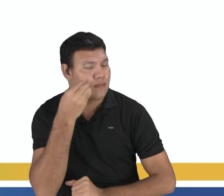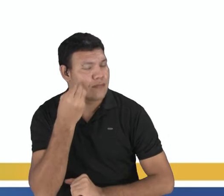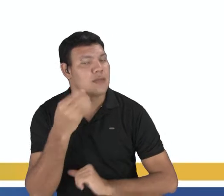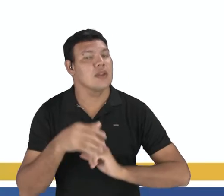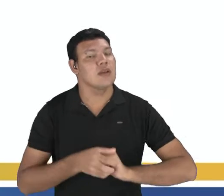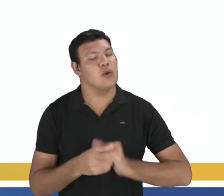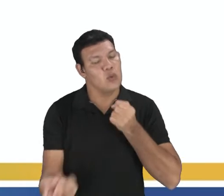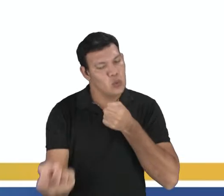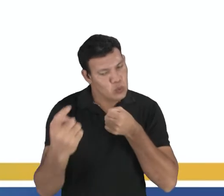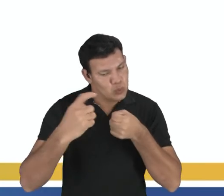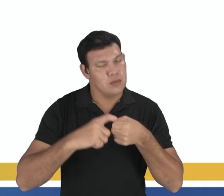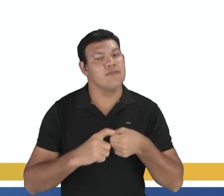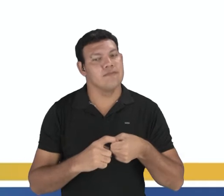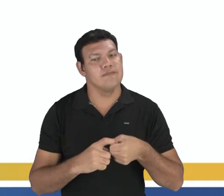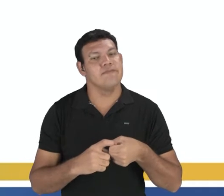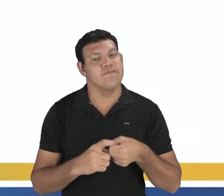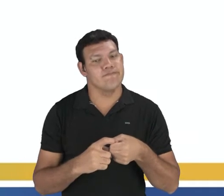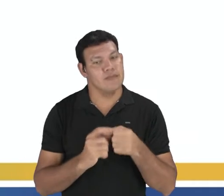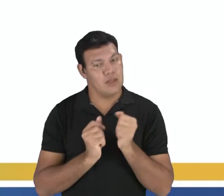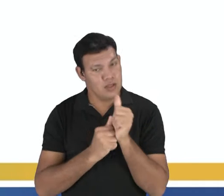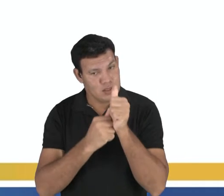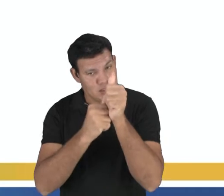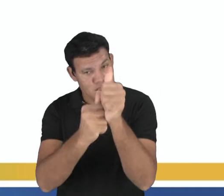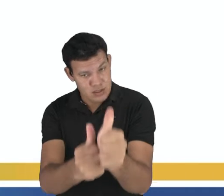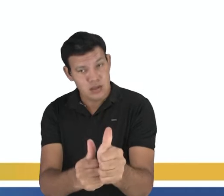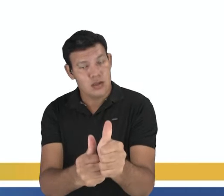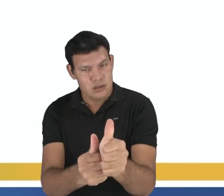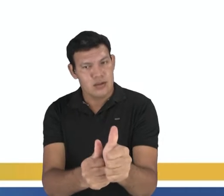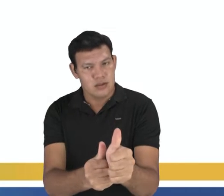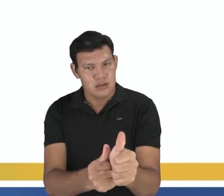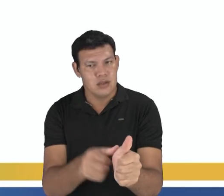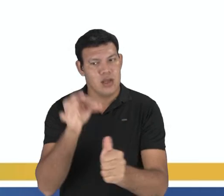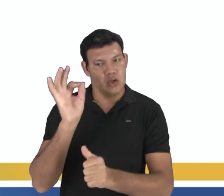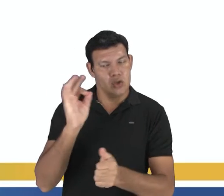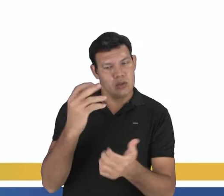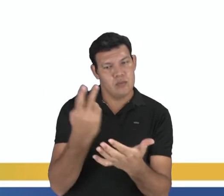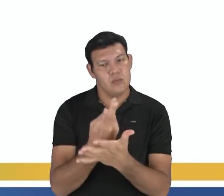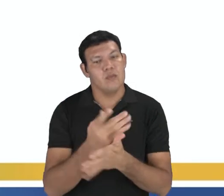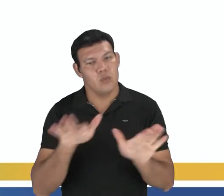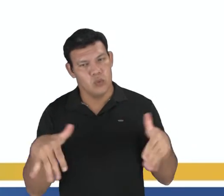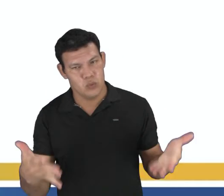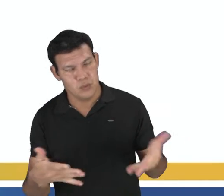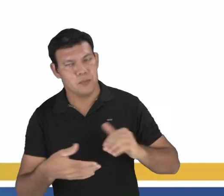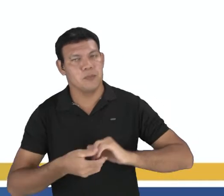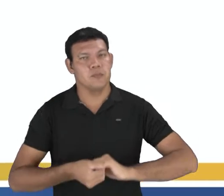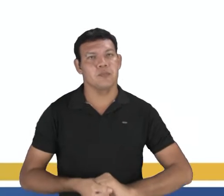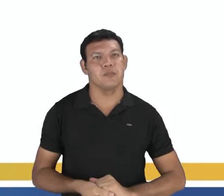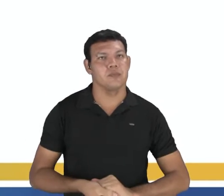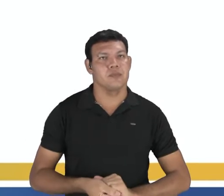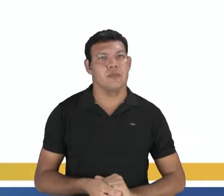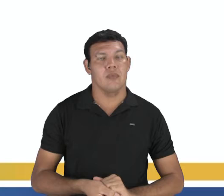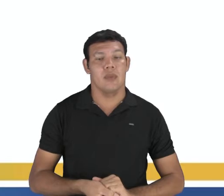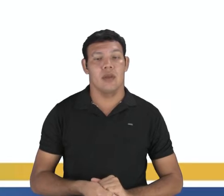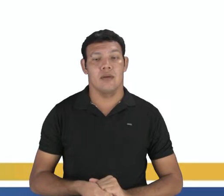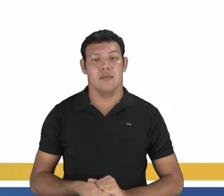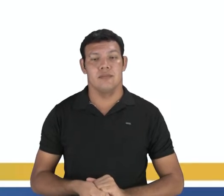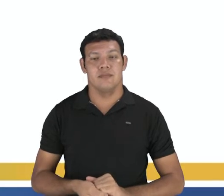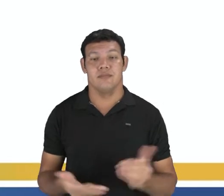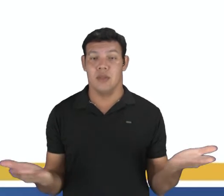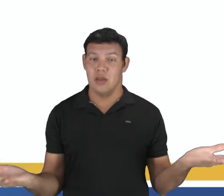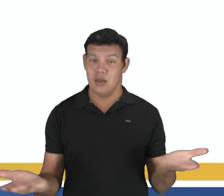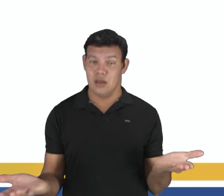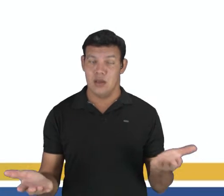sozinhos vocês voltam aqui e acompanha aí comigo a correção beleza vamos